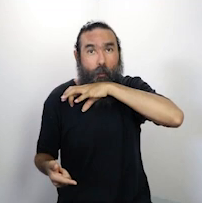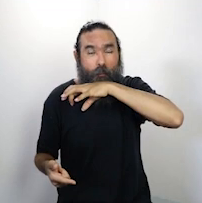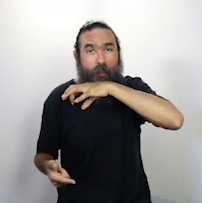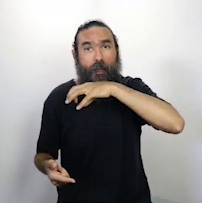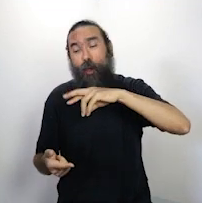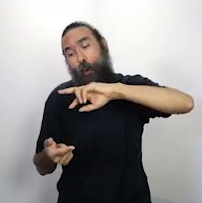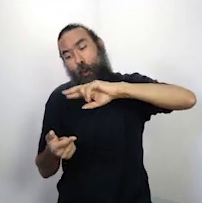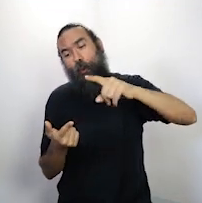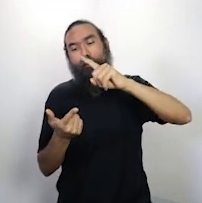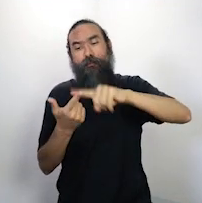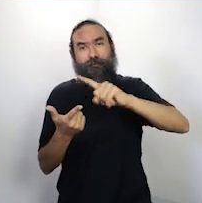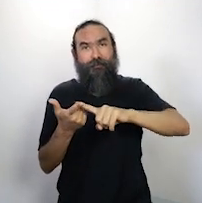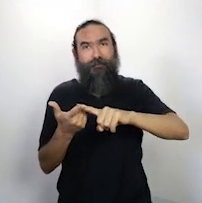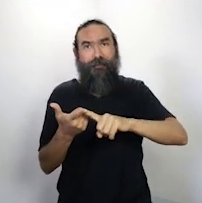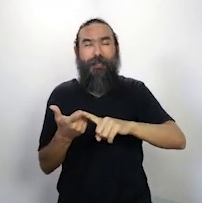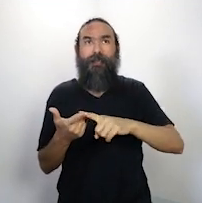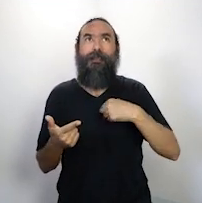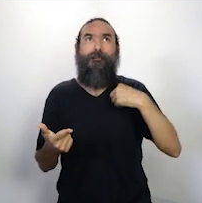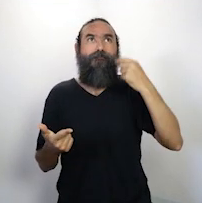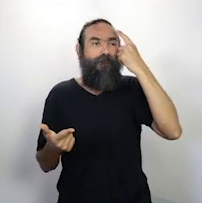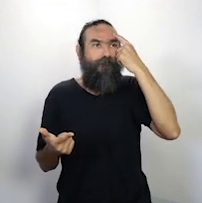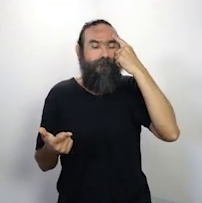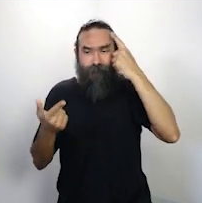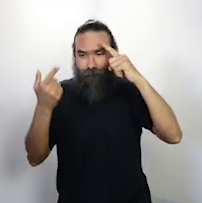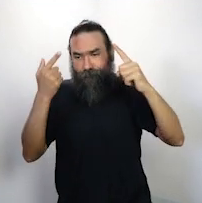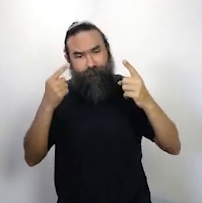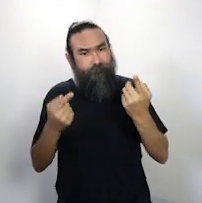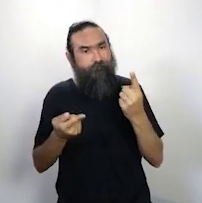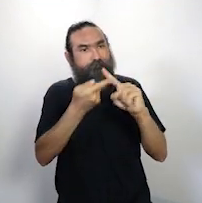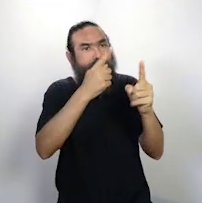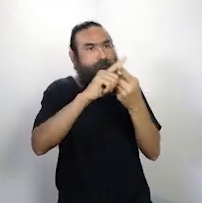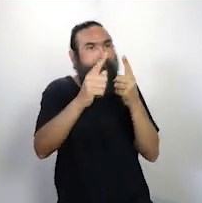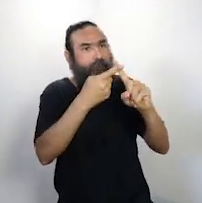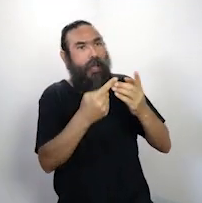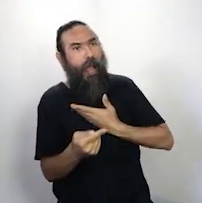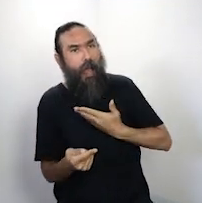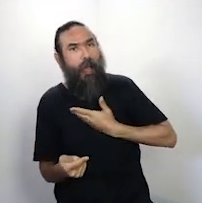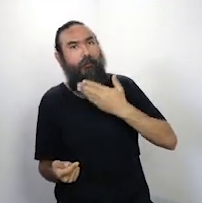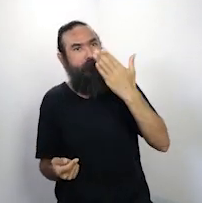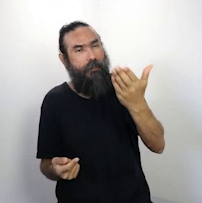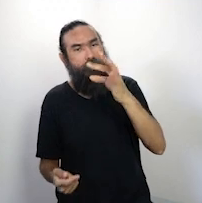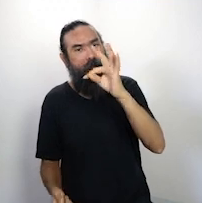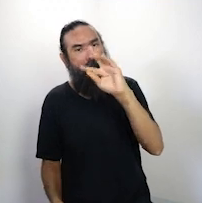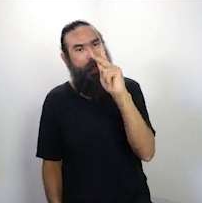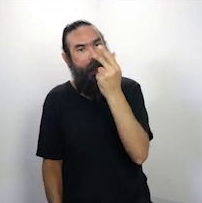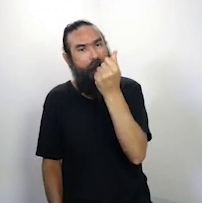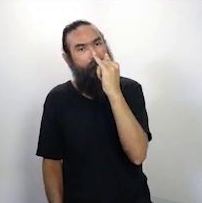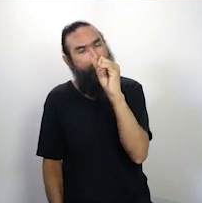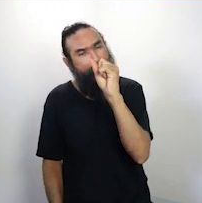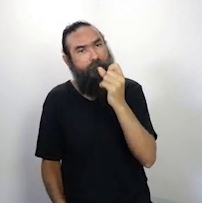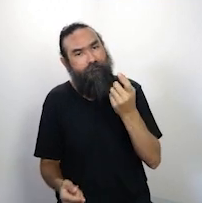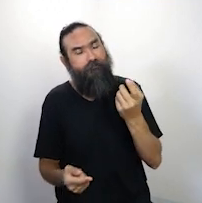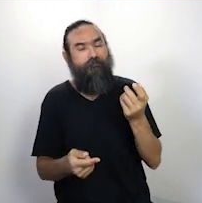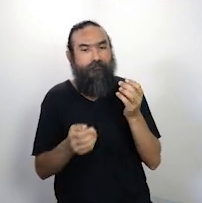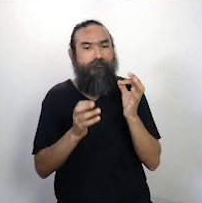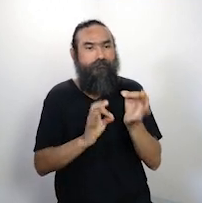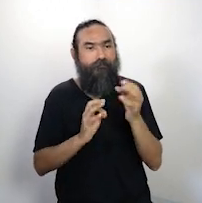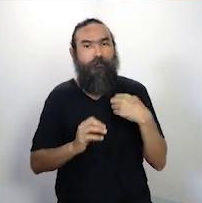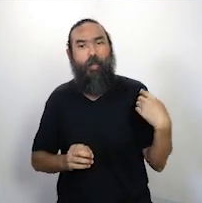aqui. E conversando com a Thaís também, né, que é a batuqueira do Leão do Cerrado, que está apitando o Baque hoje